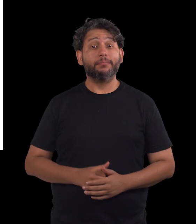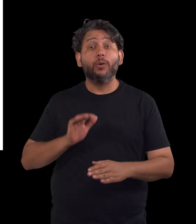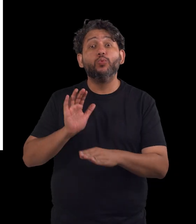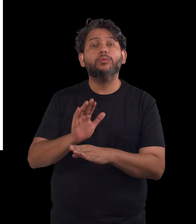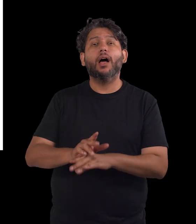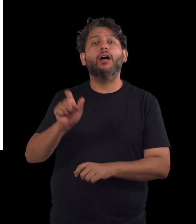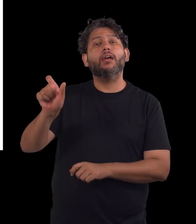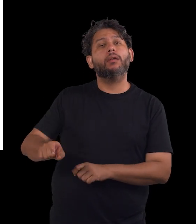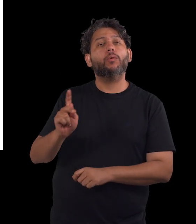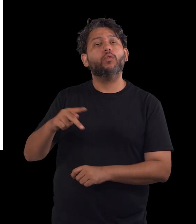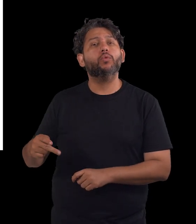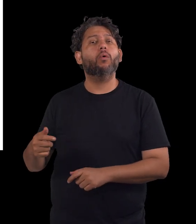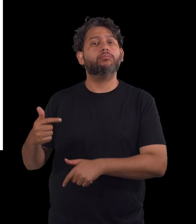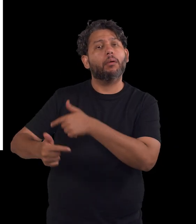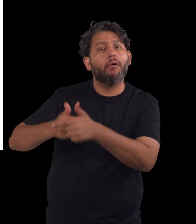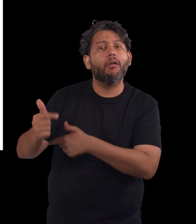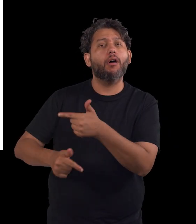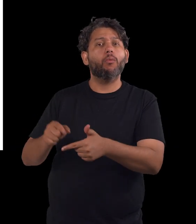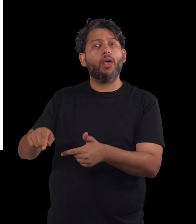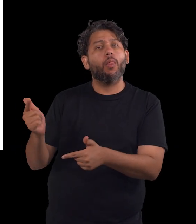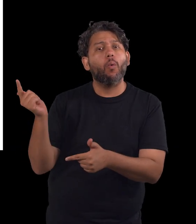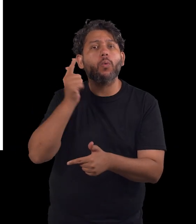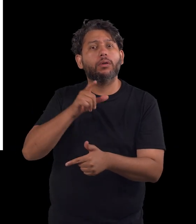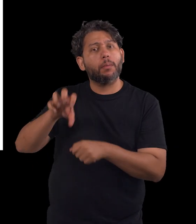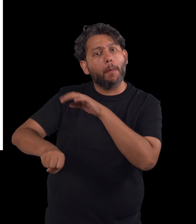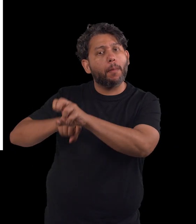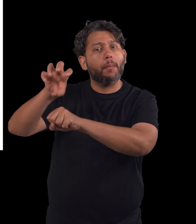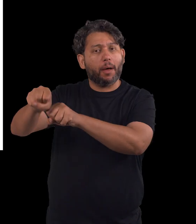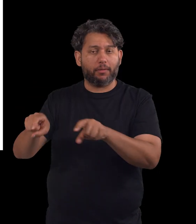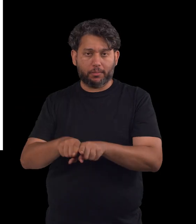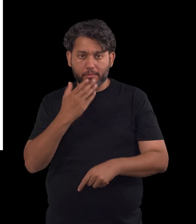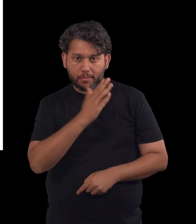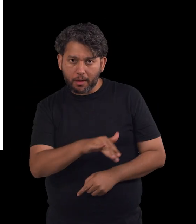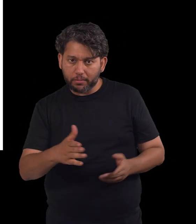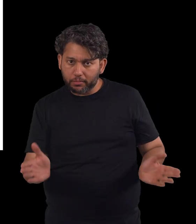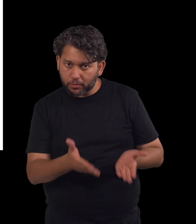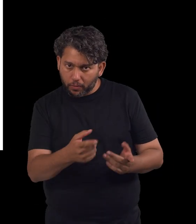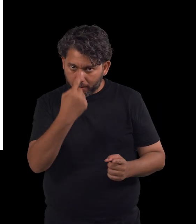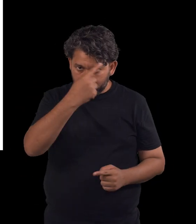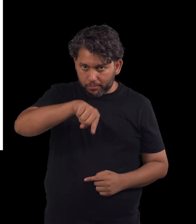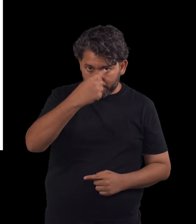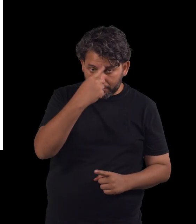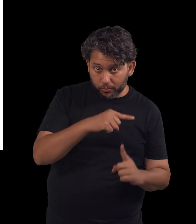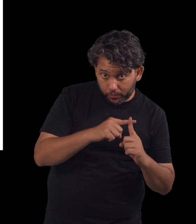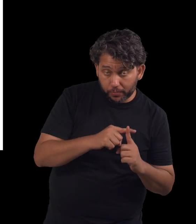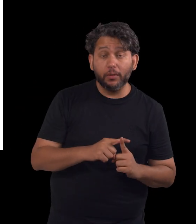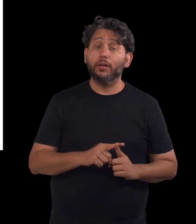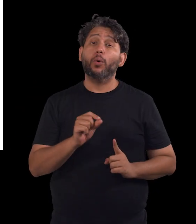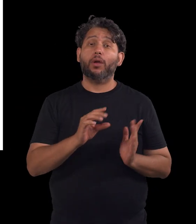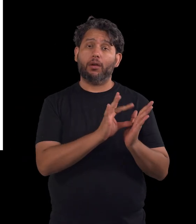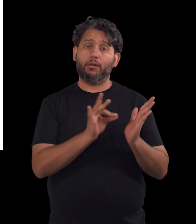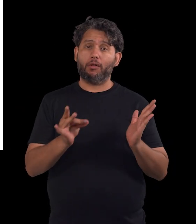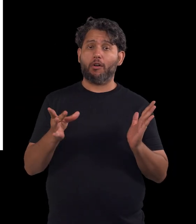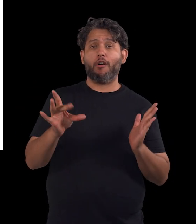Para apoiar o trabalho docente no acompanhamento das conquistas e incentivar as crianças de forma positiva, o kit